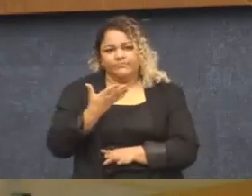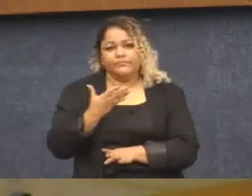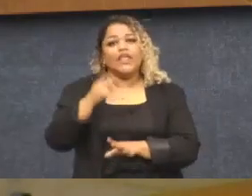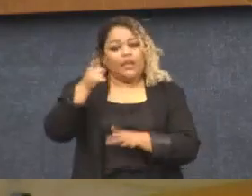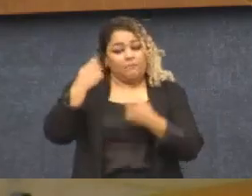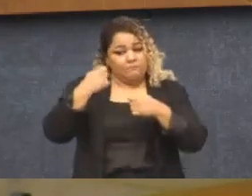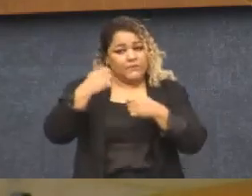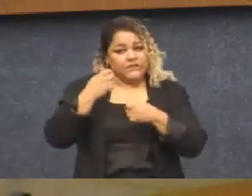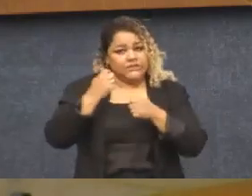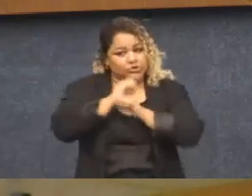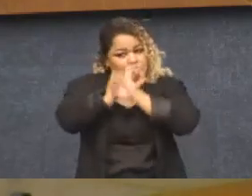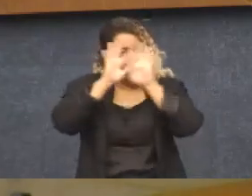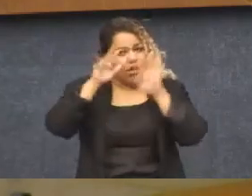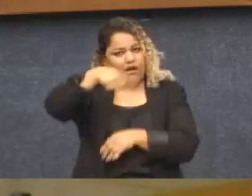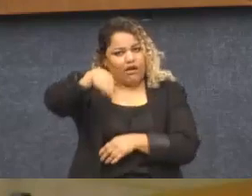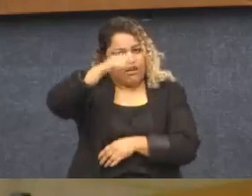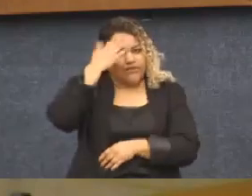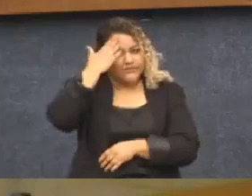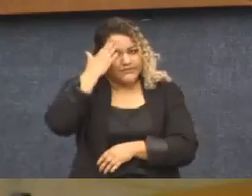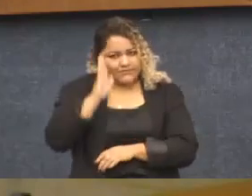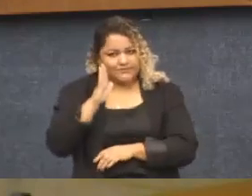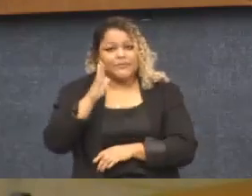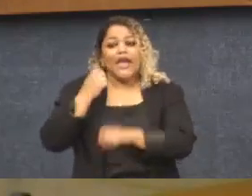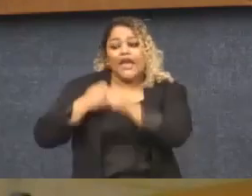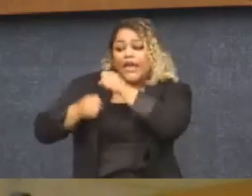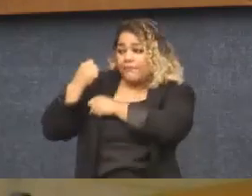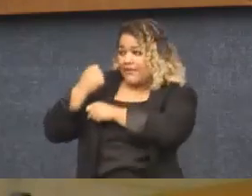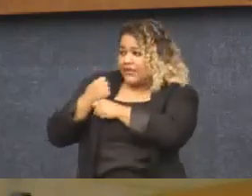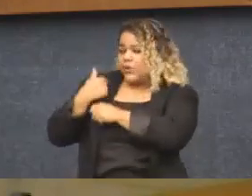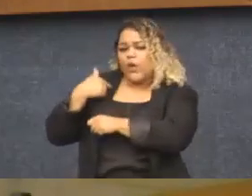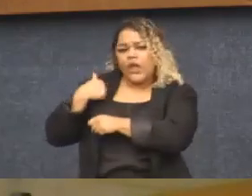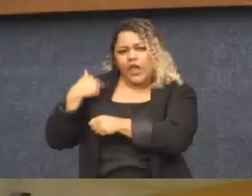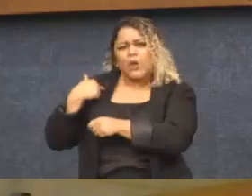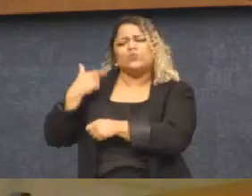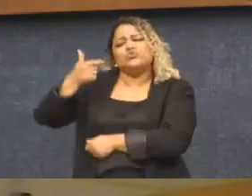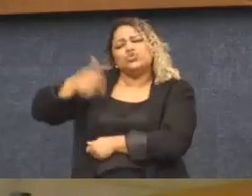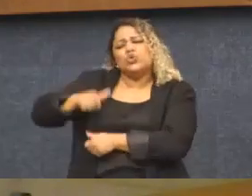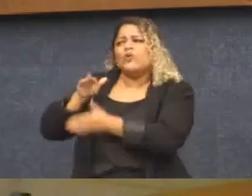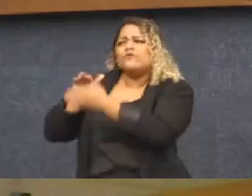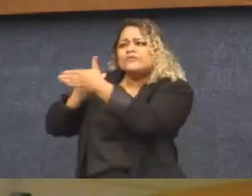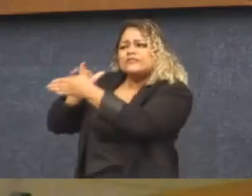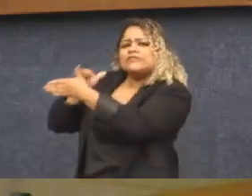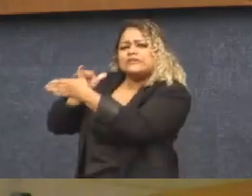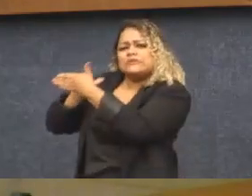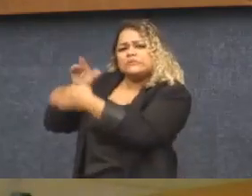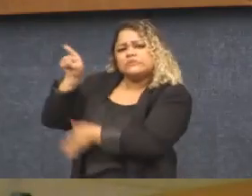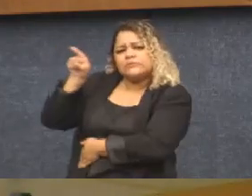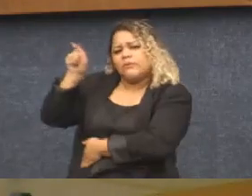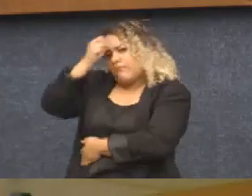ano passado, eu insisti muito para a Prefeitura mandar o projeto de volta.